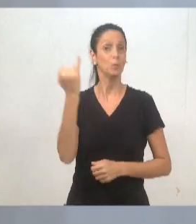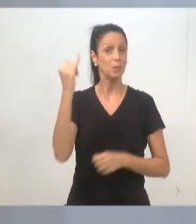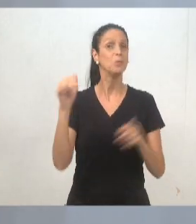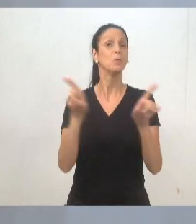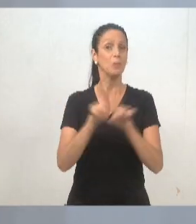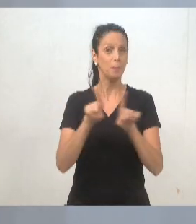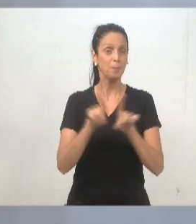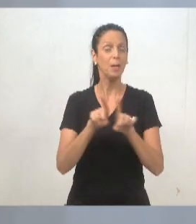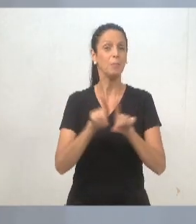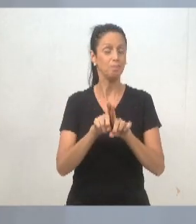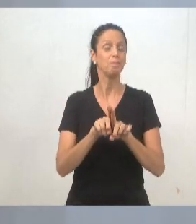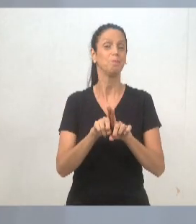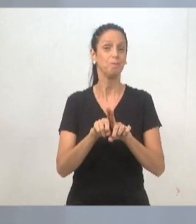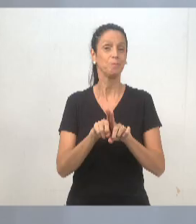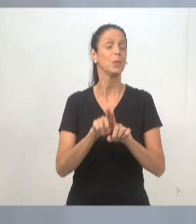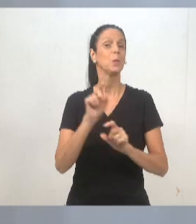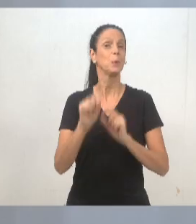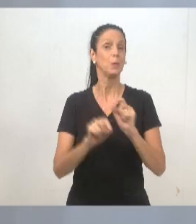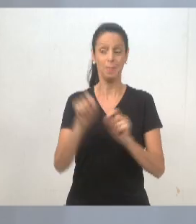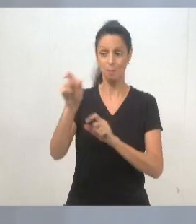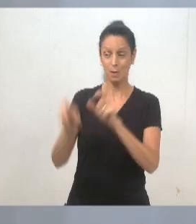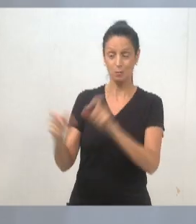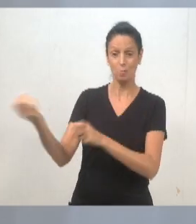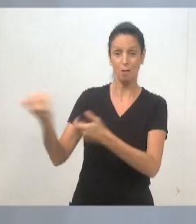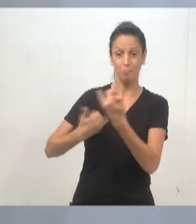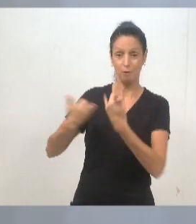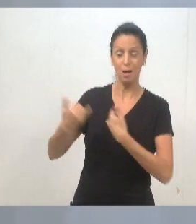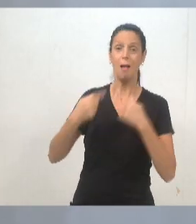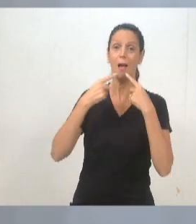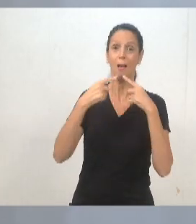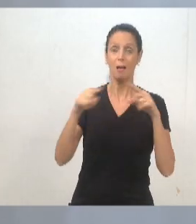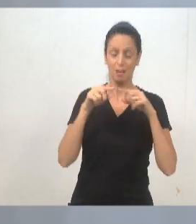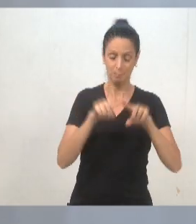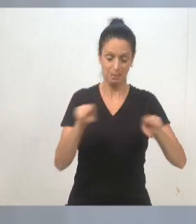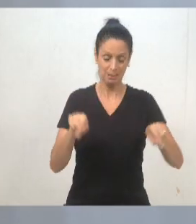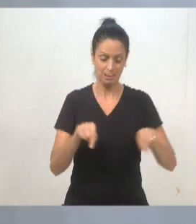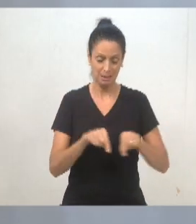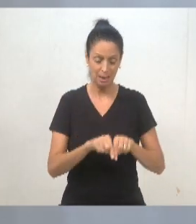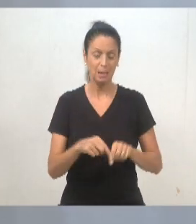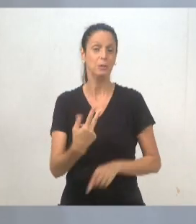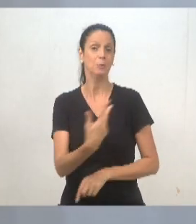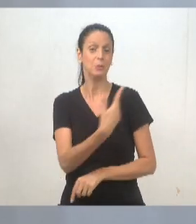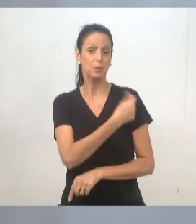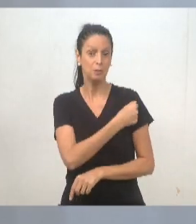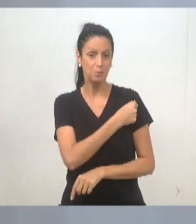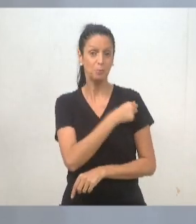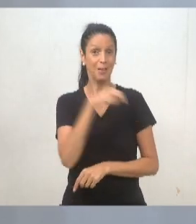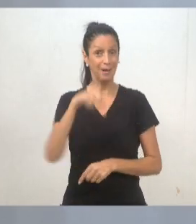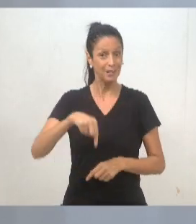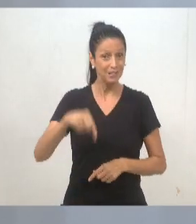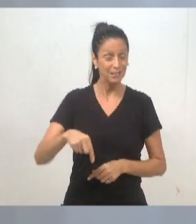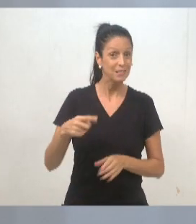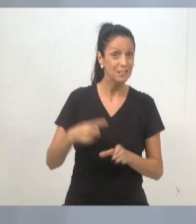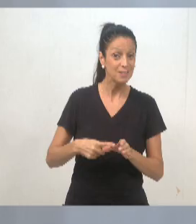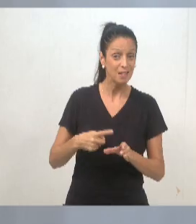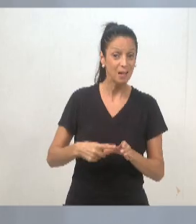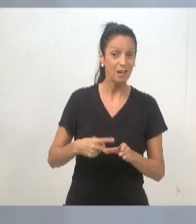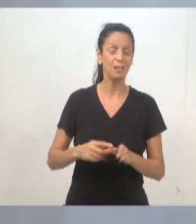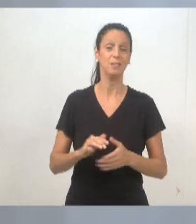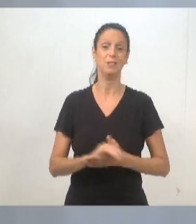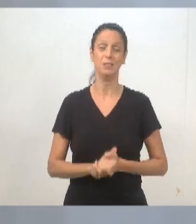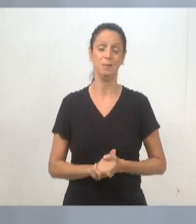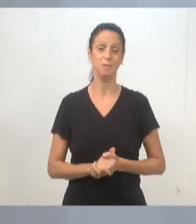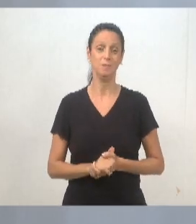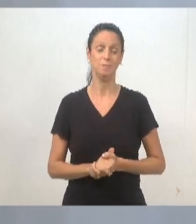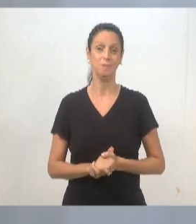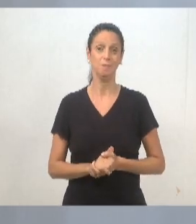ter recebido muita reclamação de salas de vacinação nos postos de saúde aqui da nossa cidade, que inclusive, corrigindo, nem tem